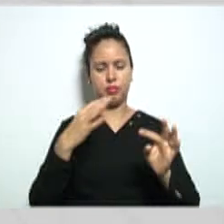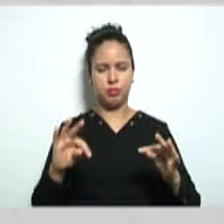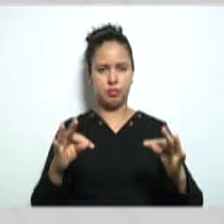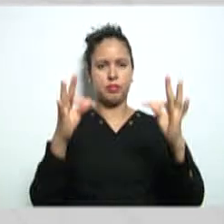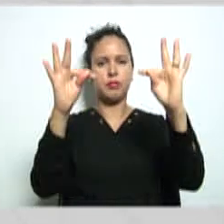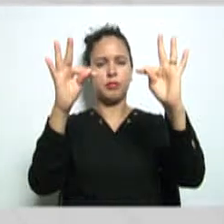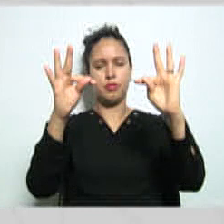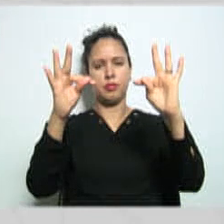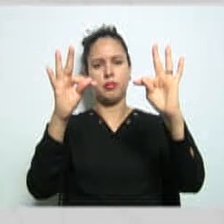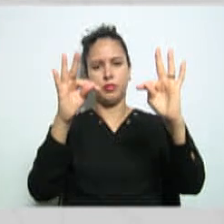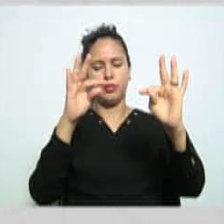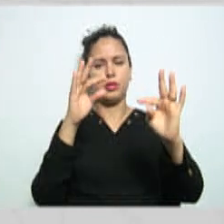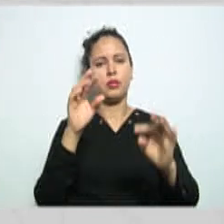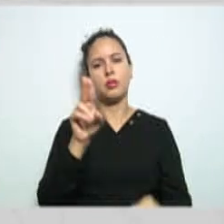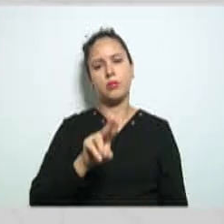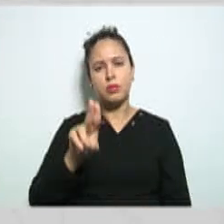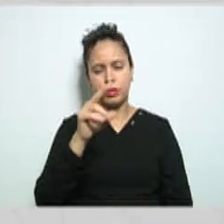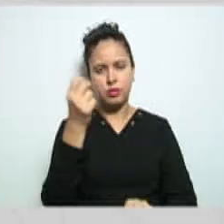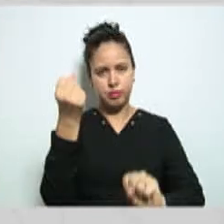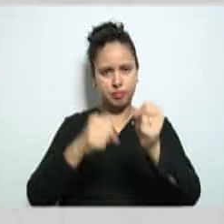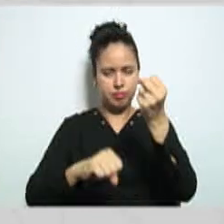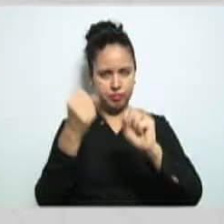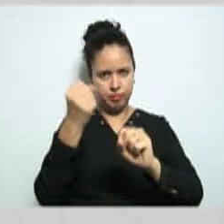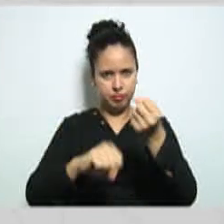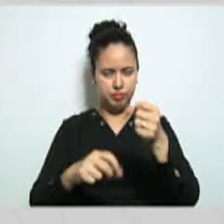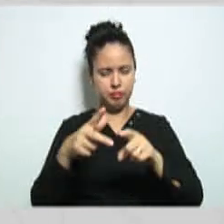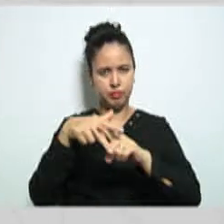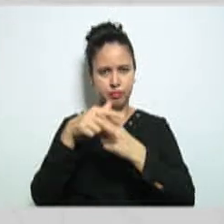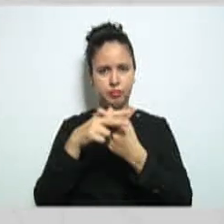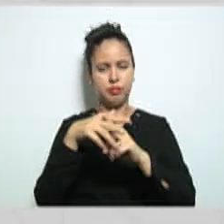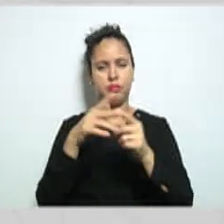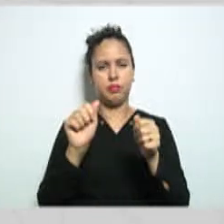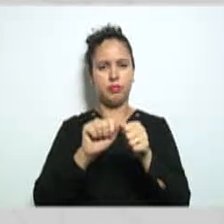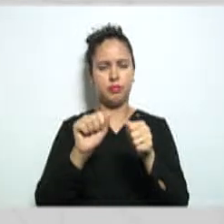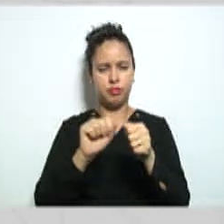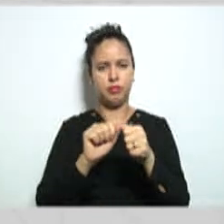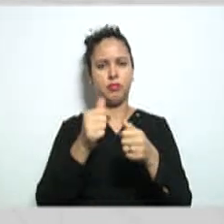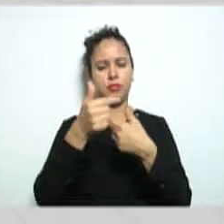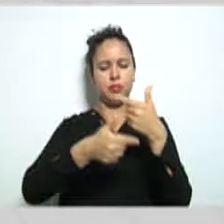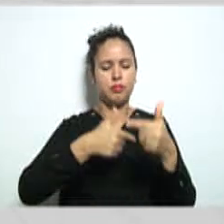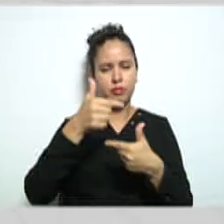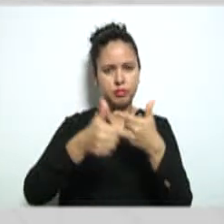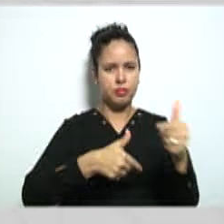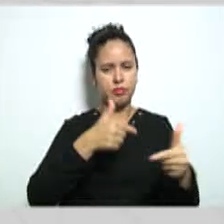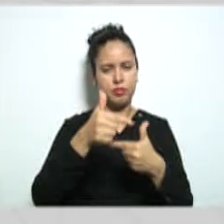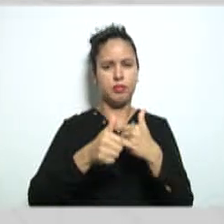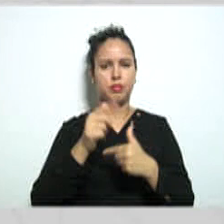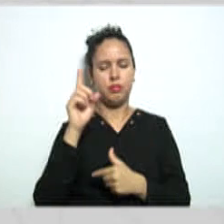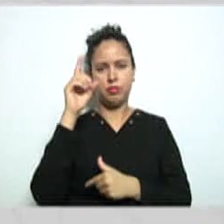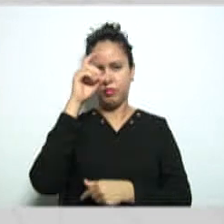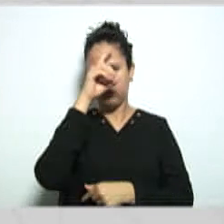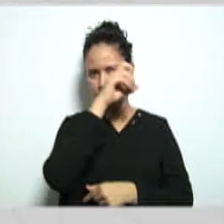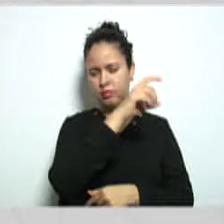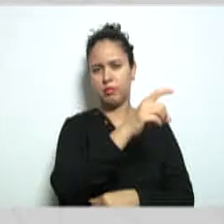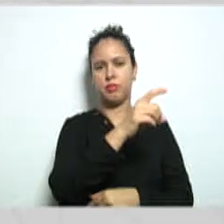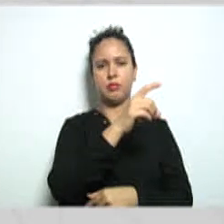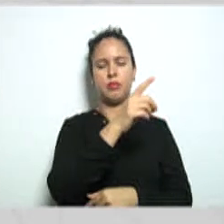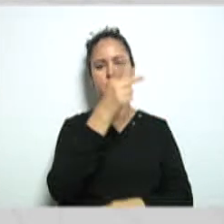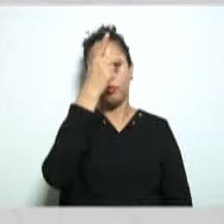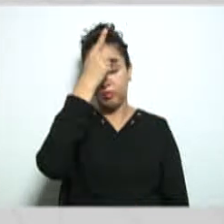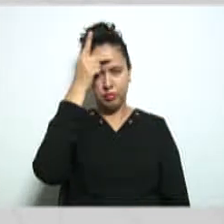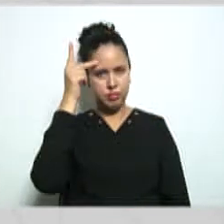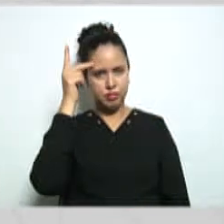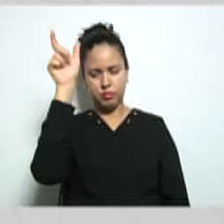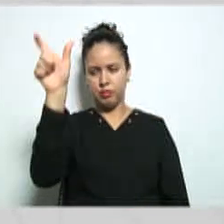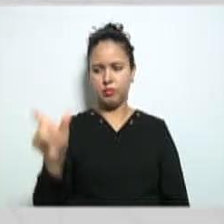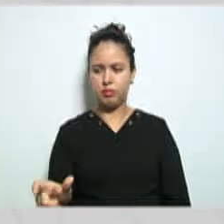as máquinas executam atividades que são relativamente complexas sem a necessidade de